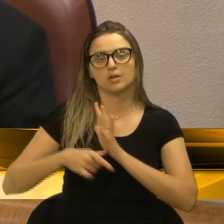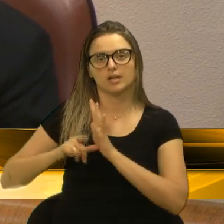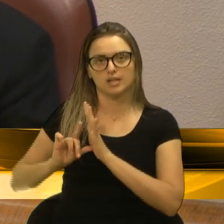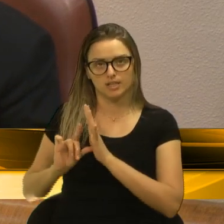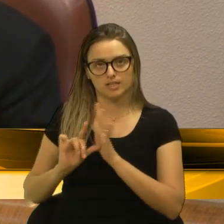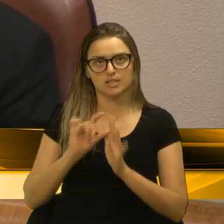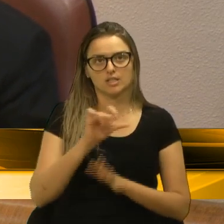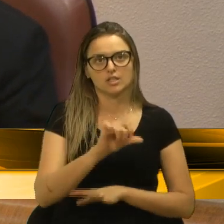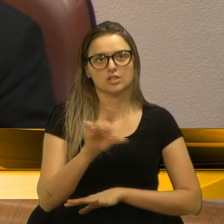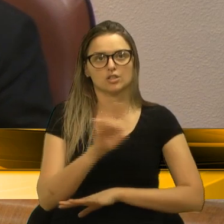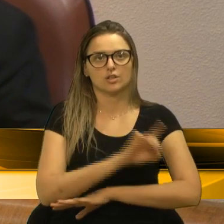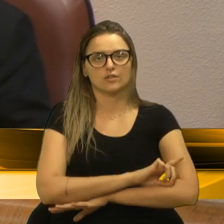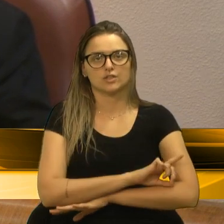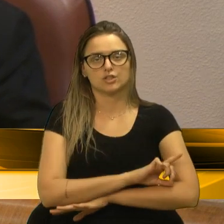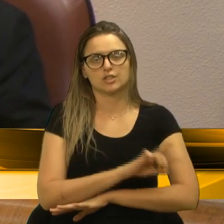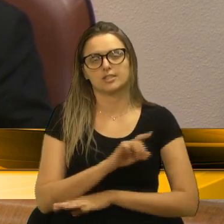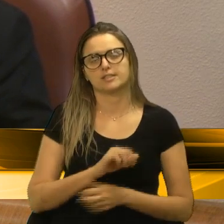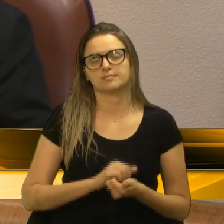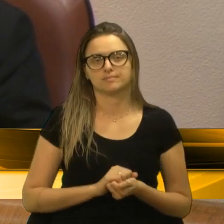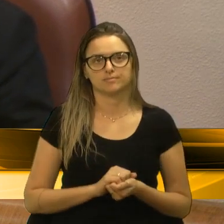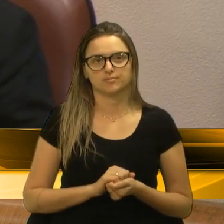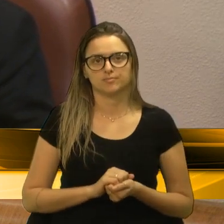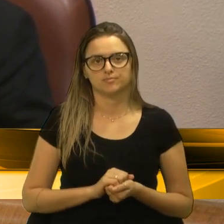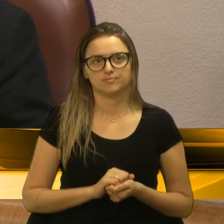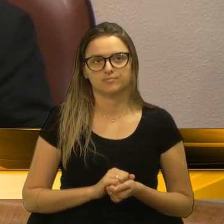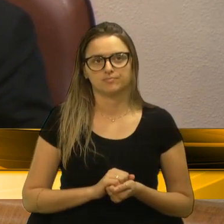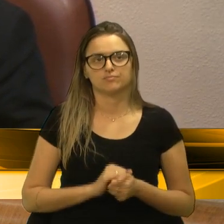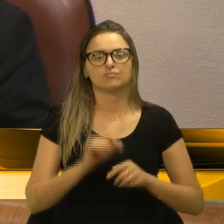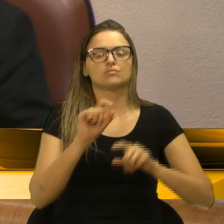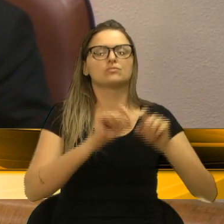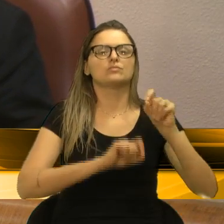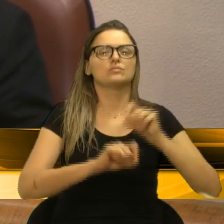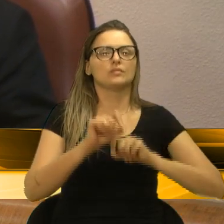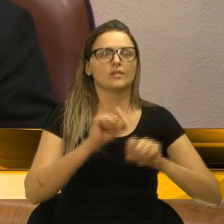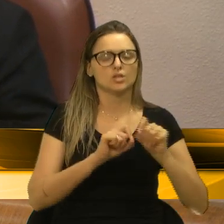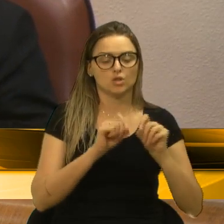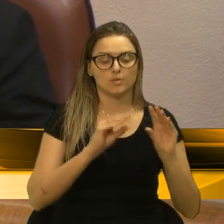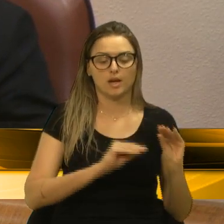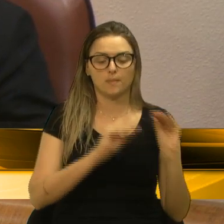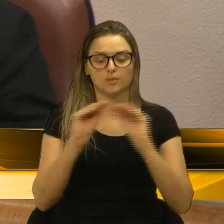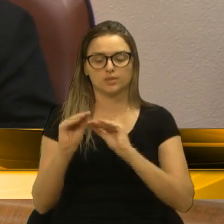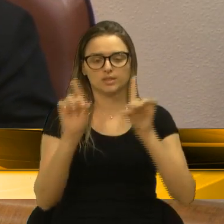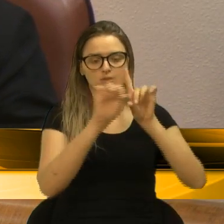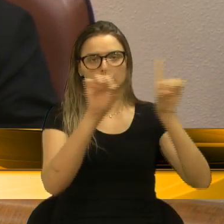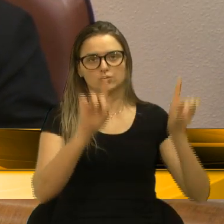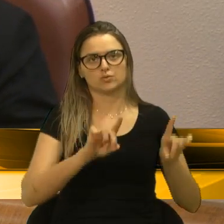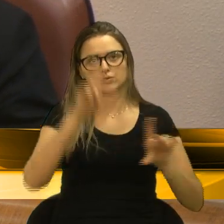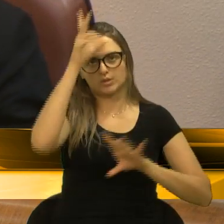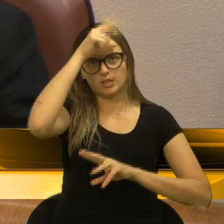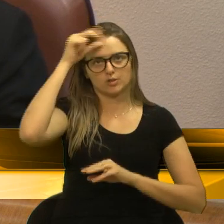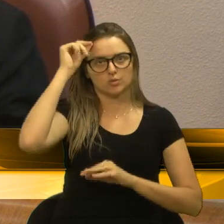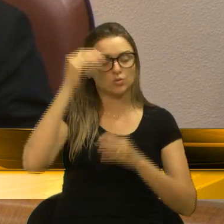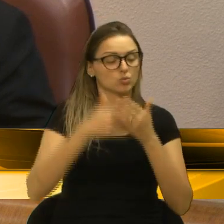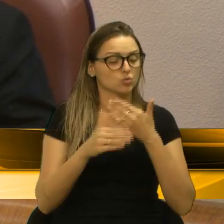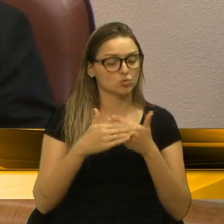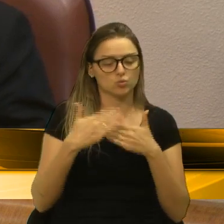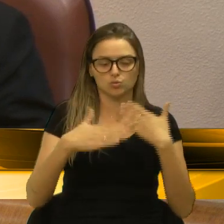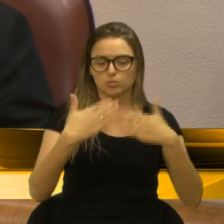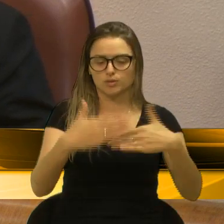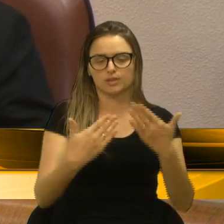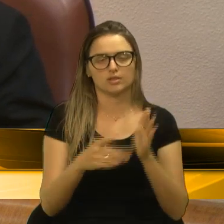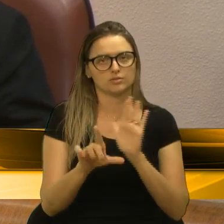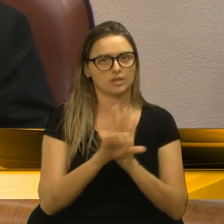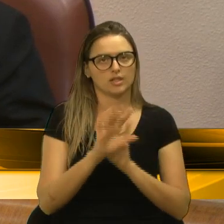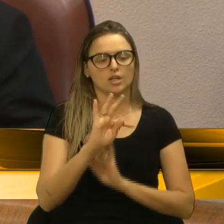9 dias úteis. Sobre a remoção dos servidores, afirmou que tudo ocorreu dentro da legalidade. Quanto ao